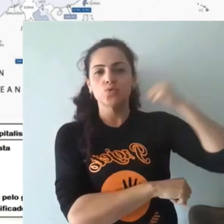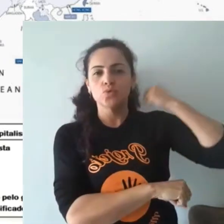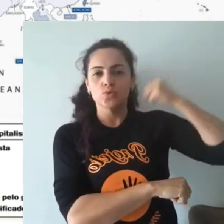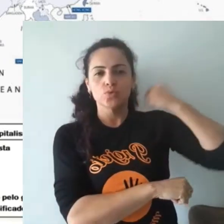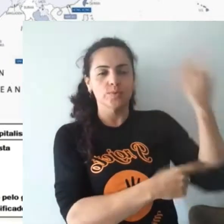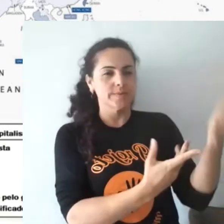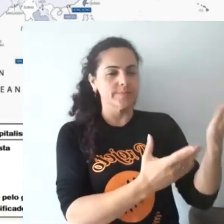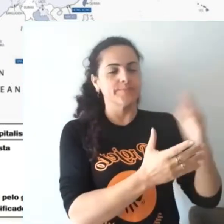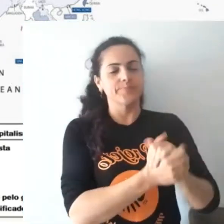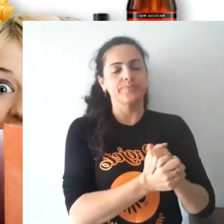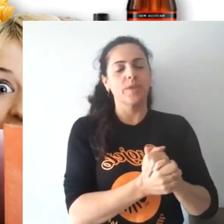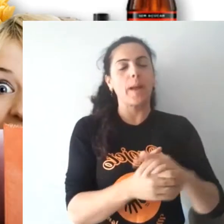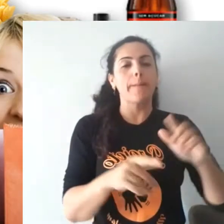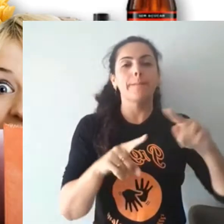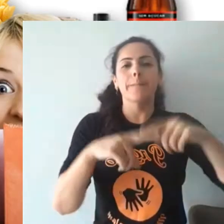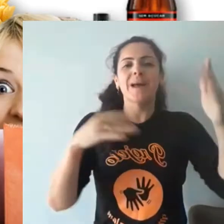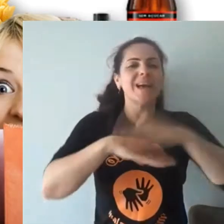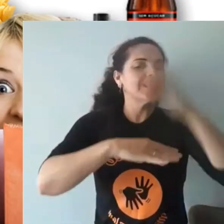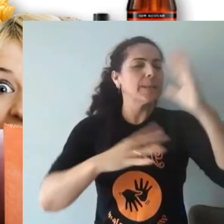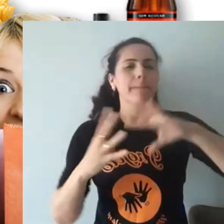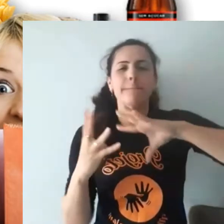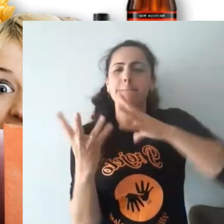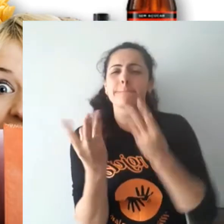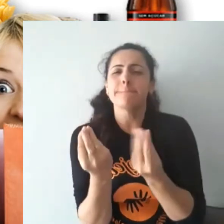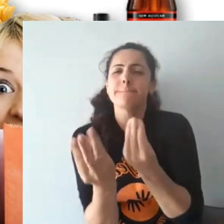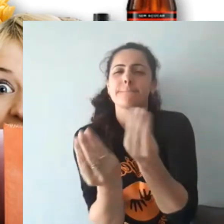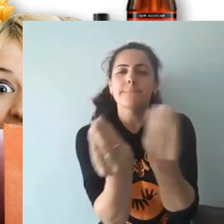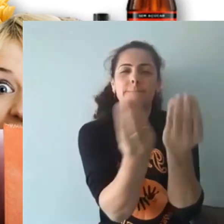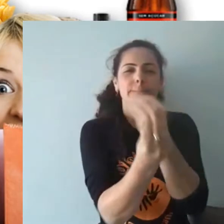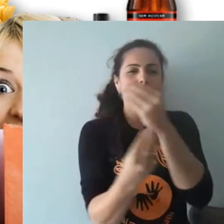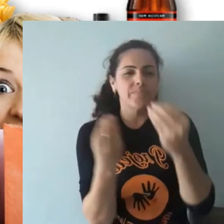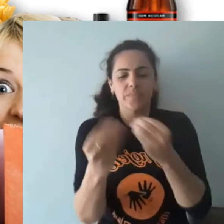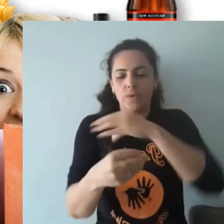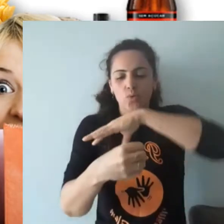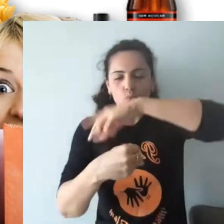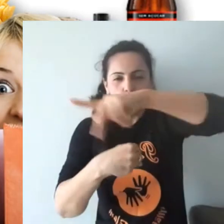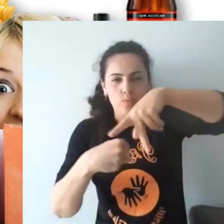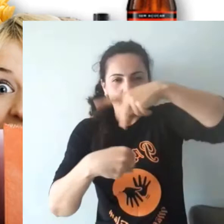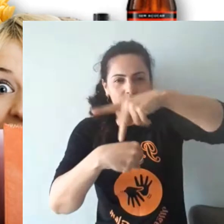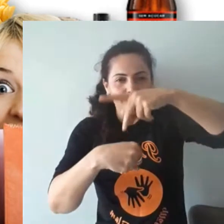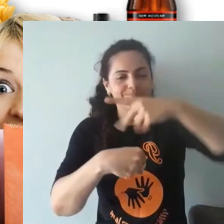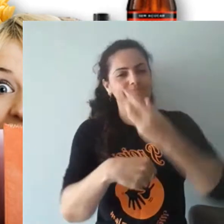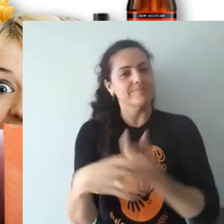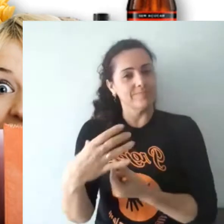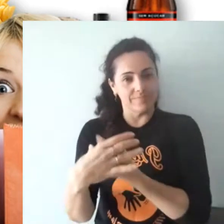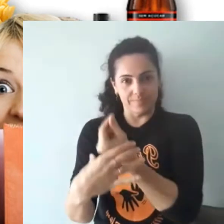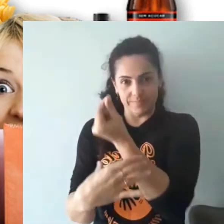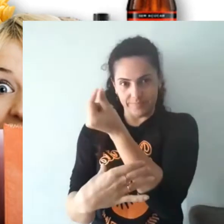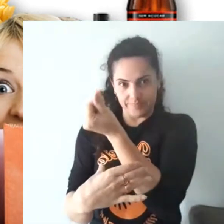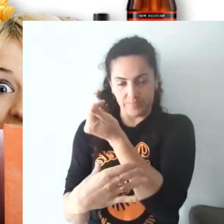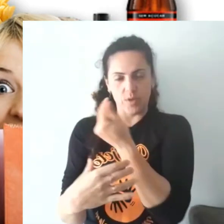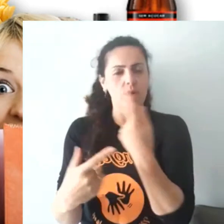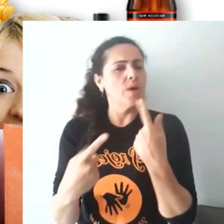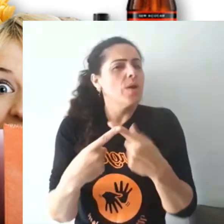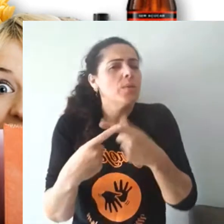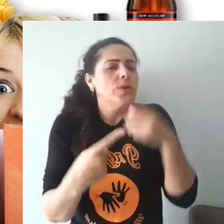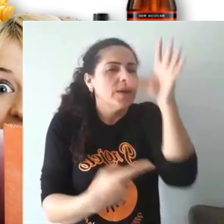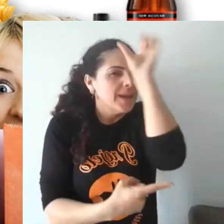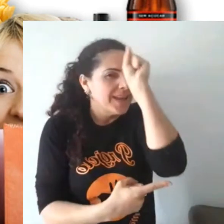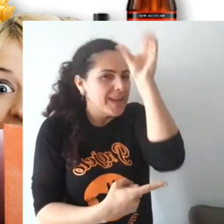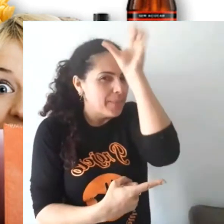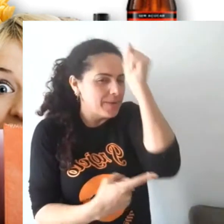pelo nosso globo terrestre hoje são capitalistas. E por que então que a gente está aprendendo sobre capitalismo se é um sistema